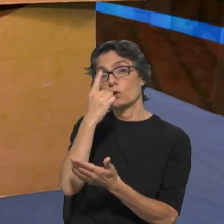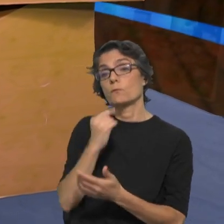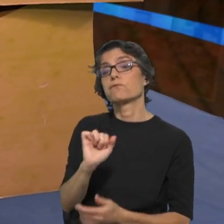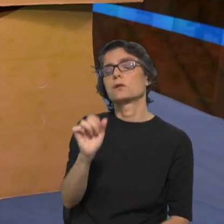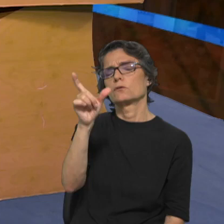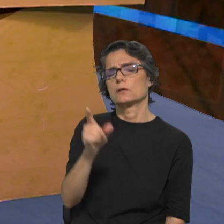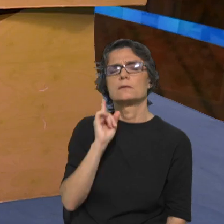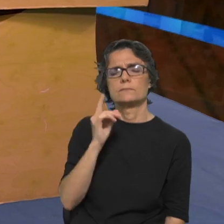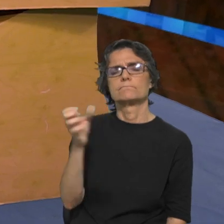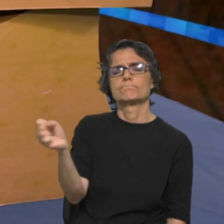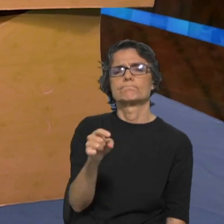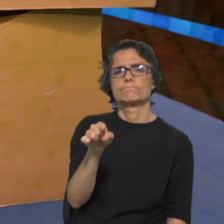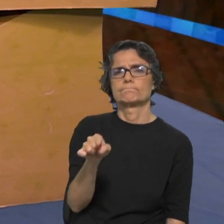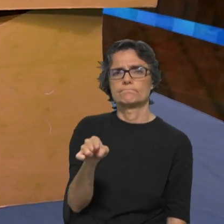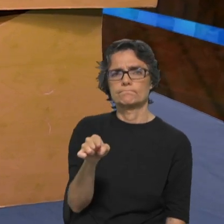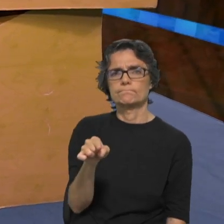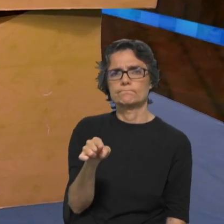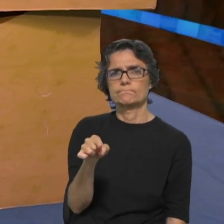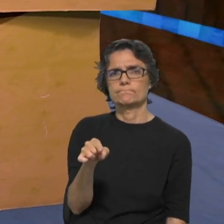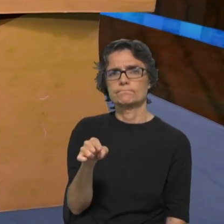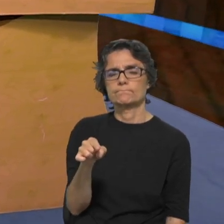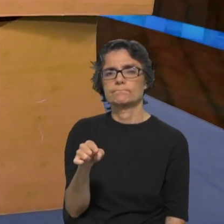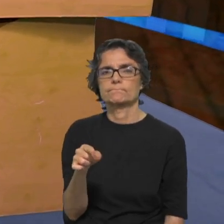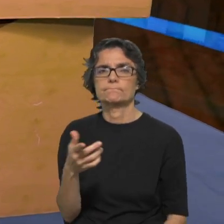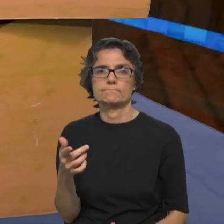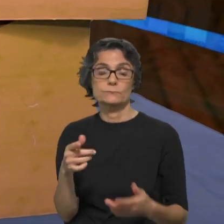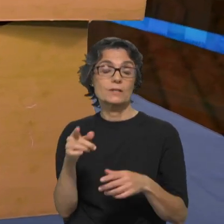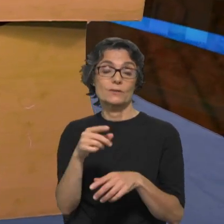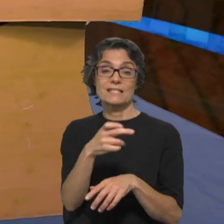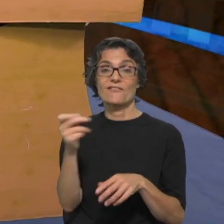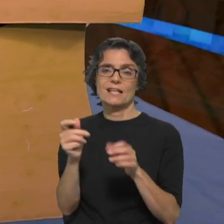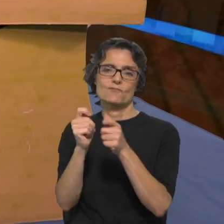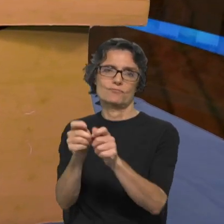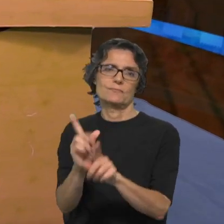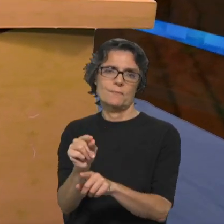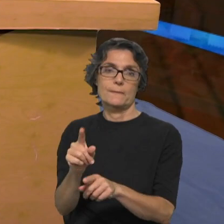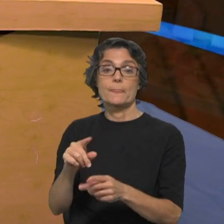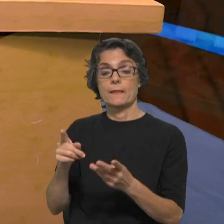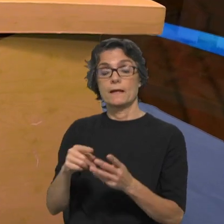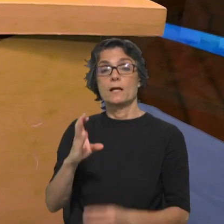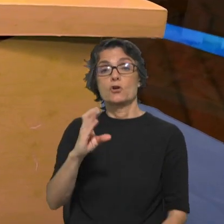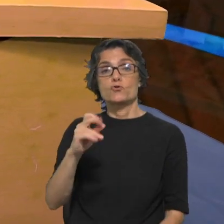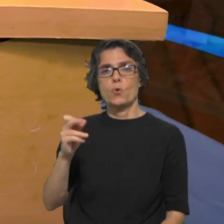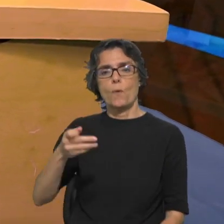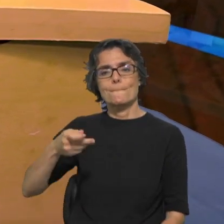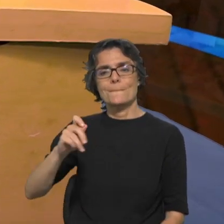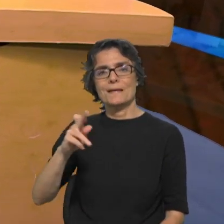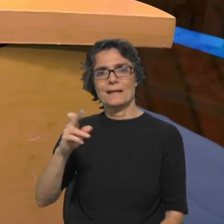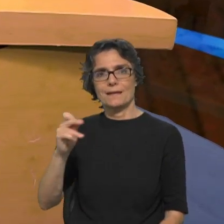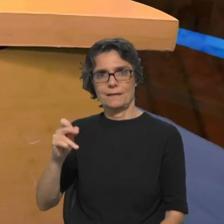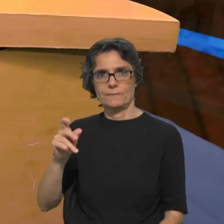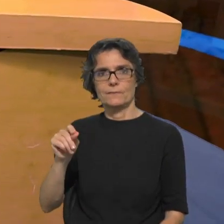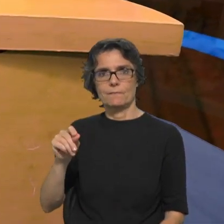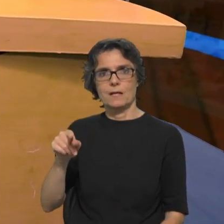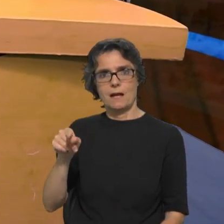como é que vamos chegar a que eles experimentem isto como num grande templo? O João Pereira, para nós, é talvez das pessoas que